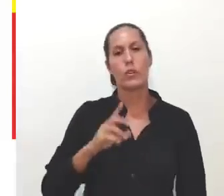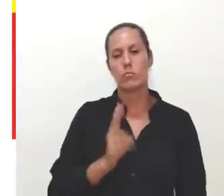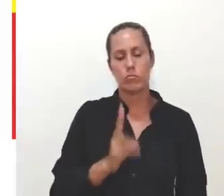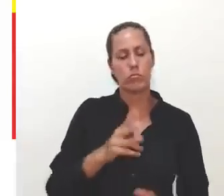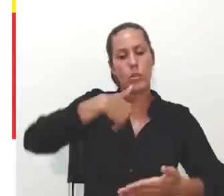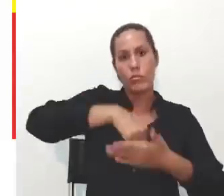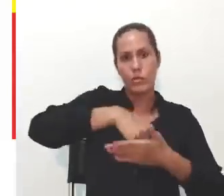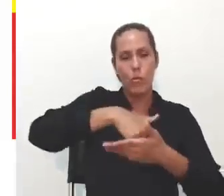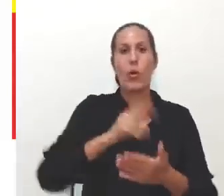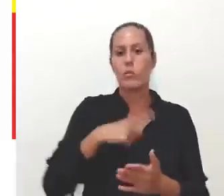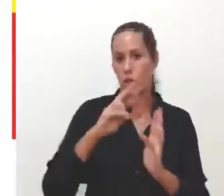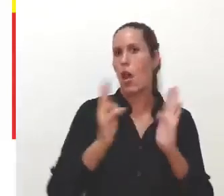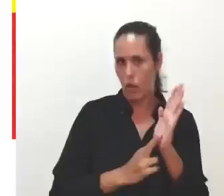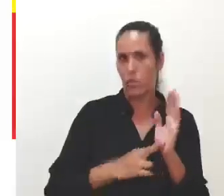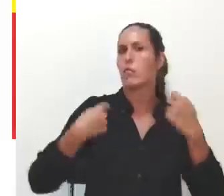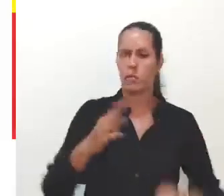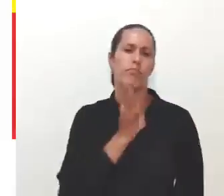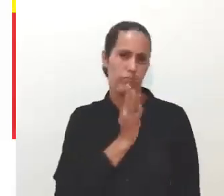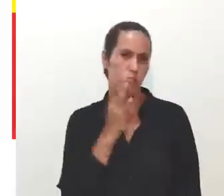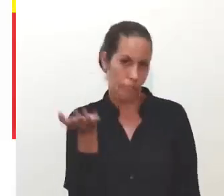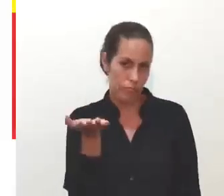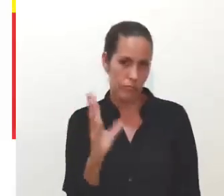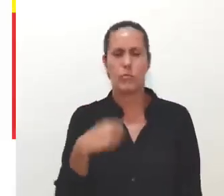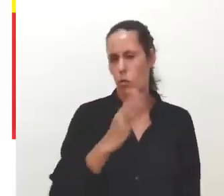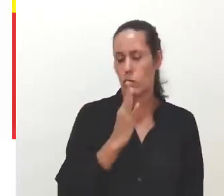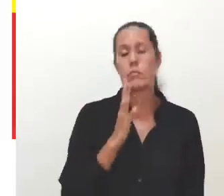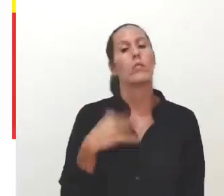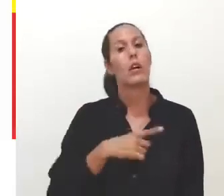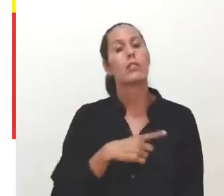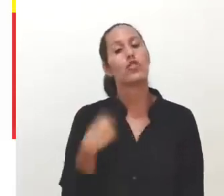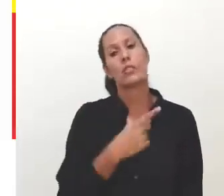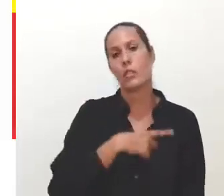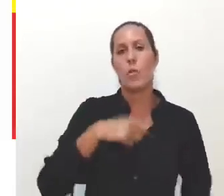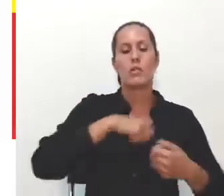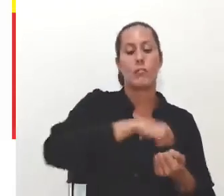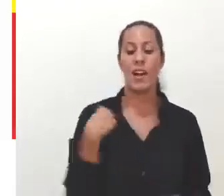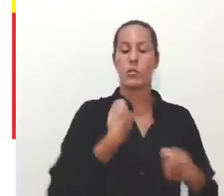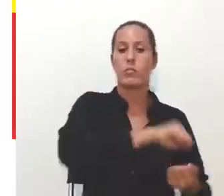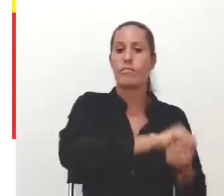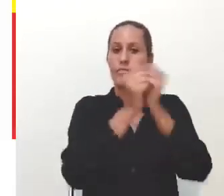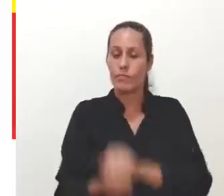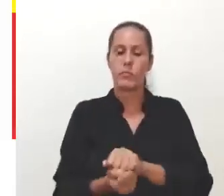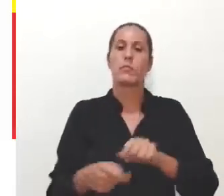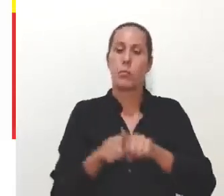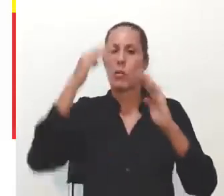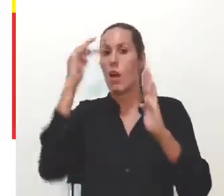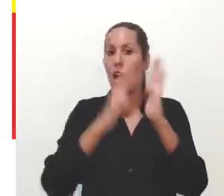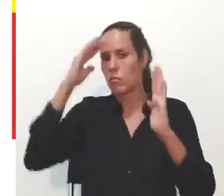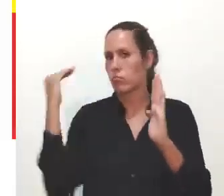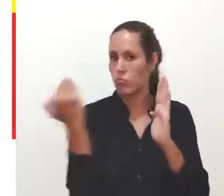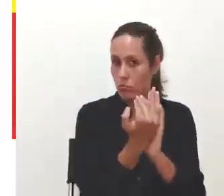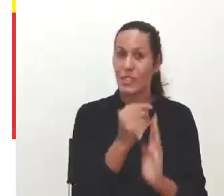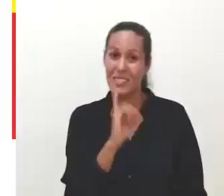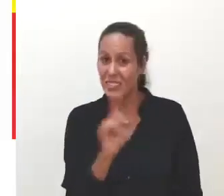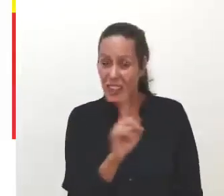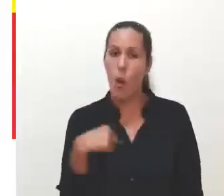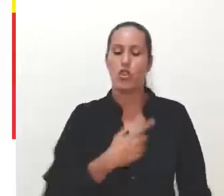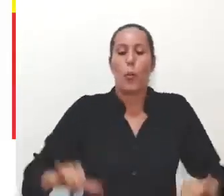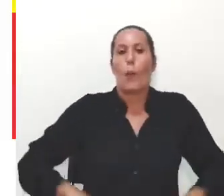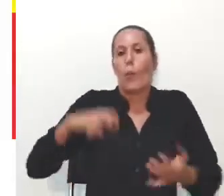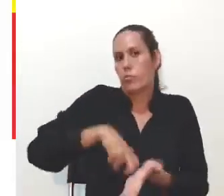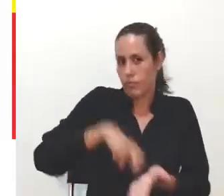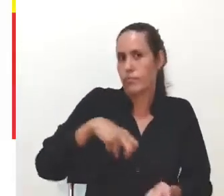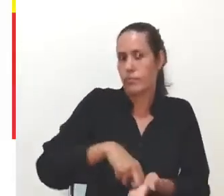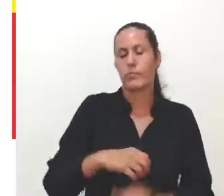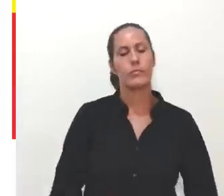vocês com essa imagem. A gente vai imaginar que cada texto é uma partida de futebol. Toda partida de futebol tem regras